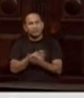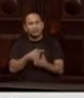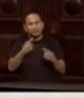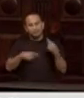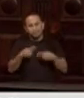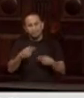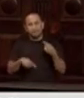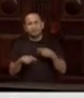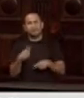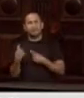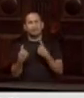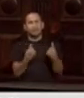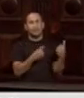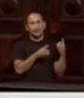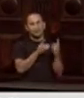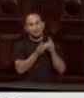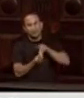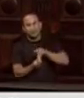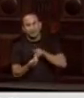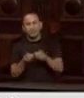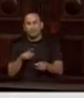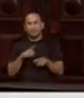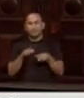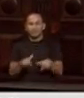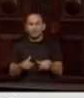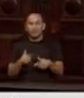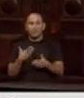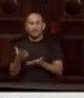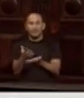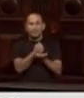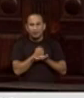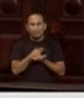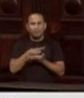políticas que calam a oposição, que tentam capturar o